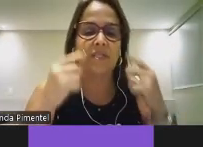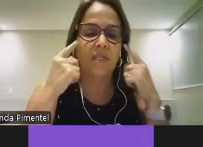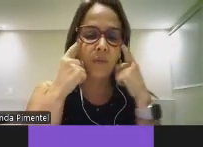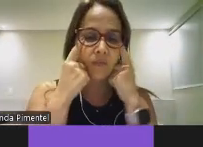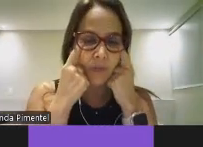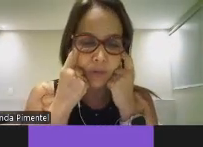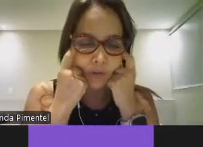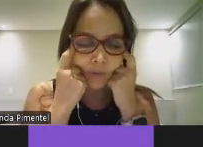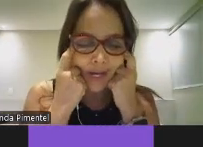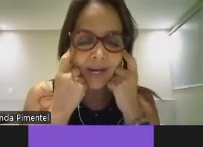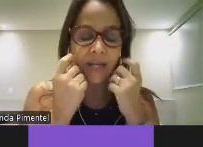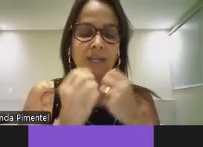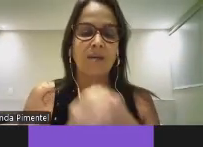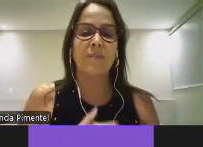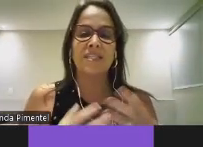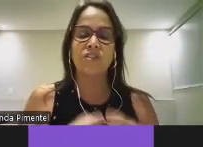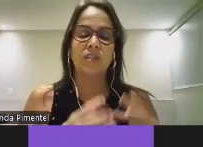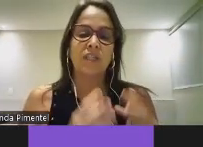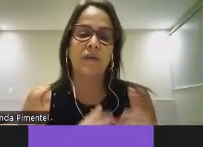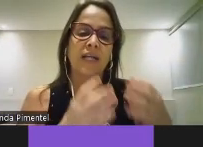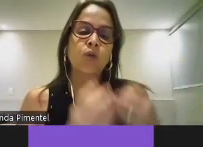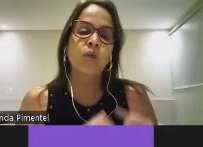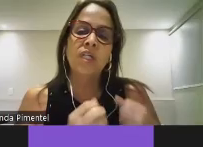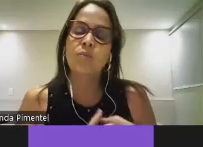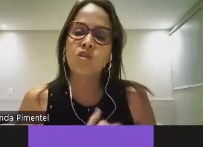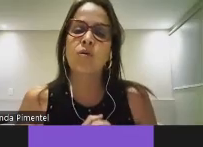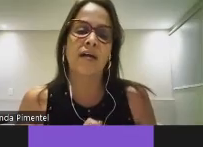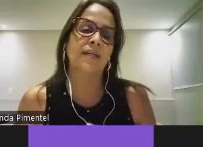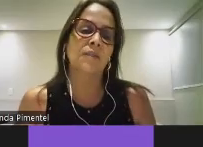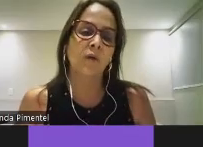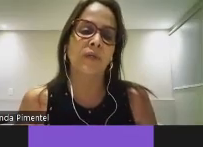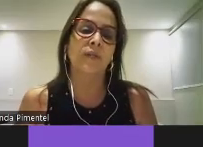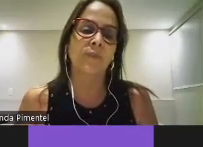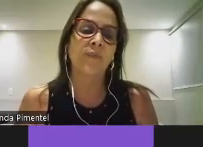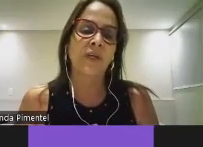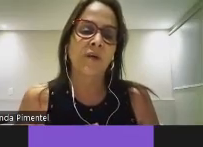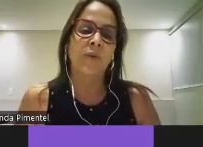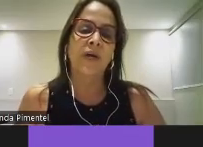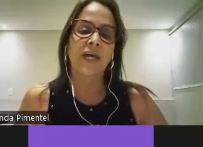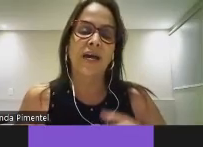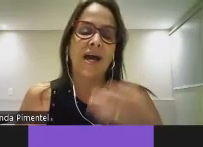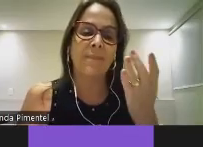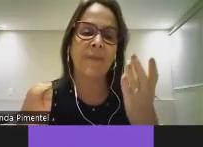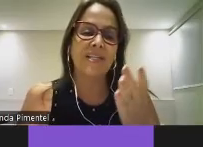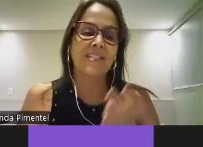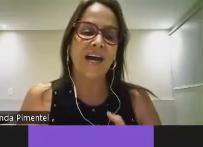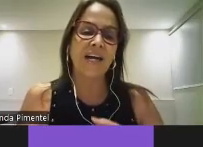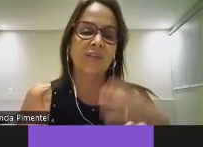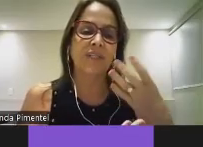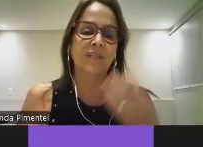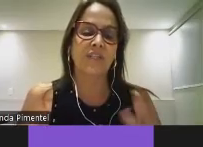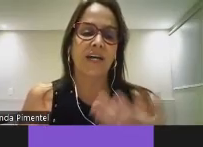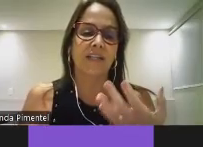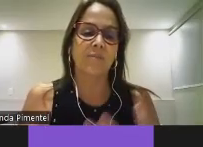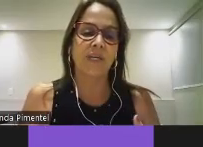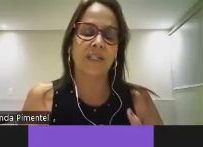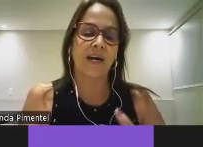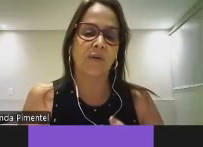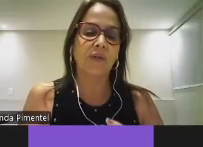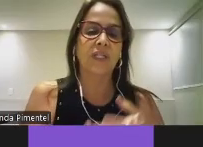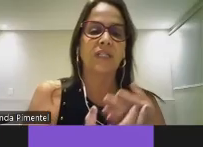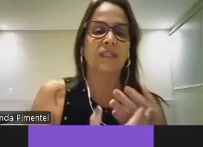rápidas acontecendo, movimento ocular, mas a gente tem uma atonia muscular nesse momento. Porque, apesar de uma